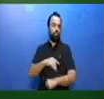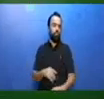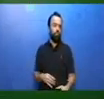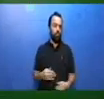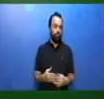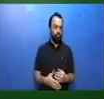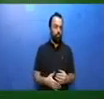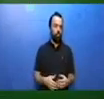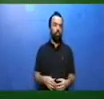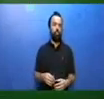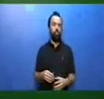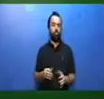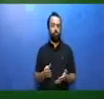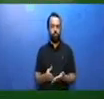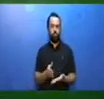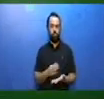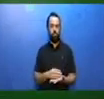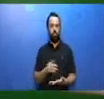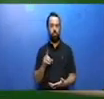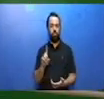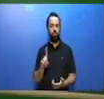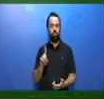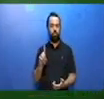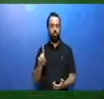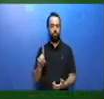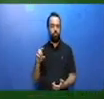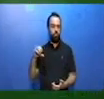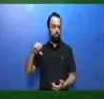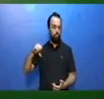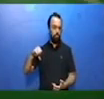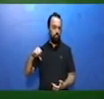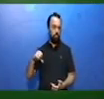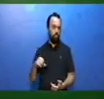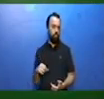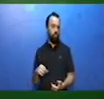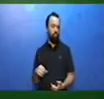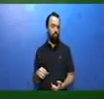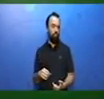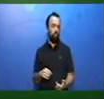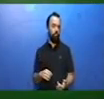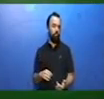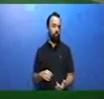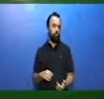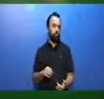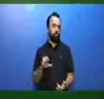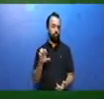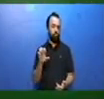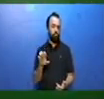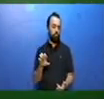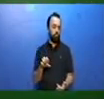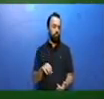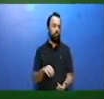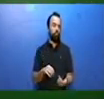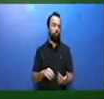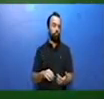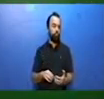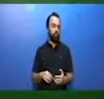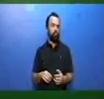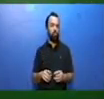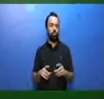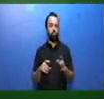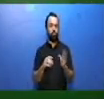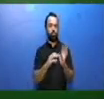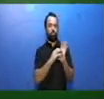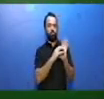Próximo, página 119. Olha lá, letra E. Quais trechos